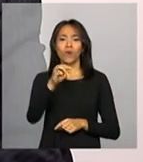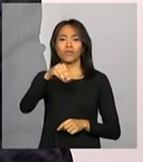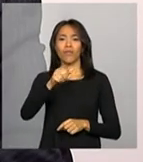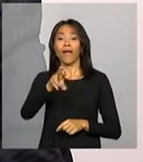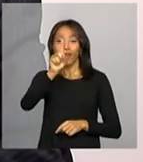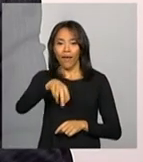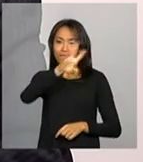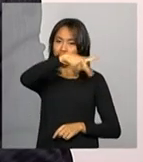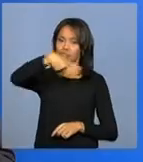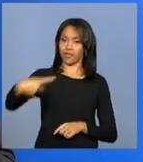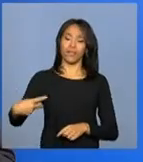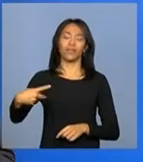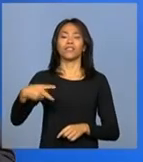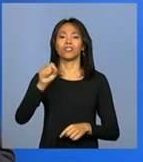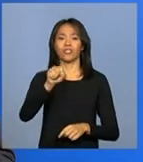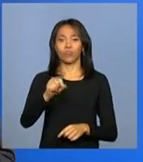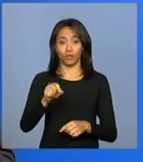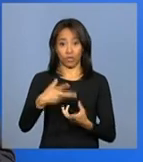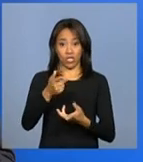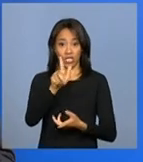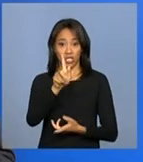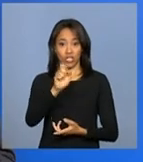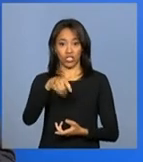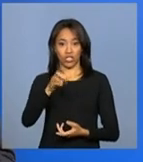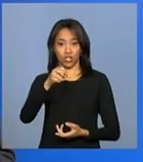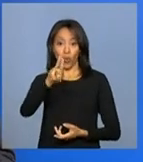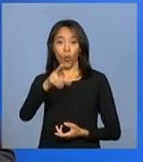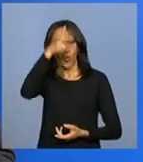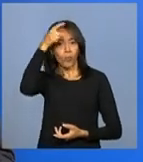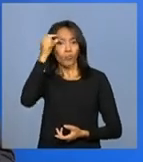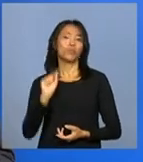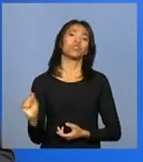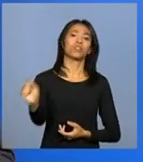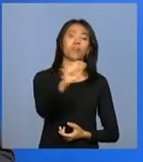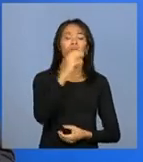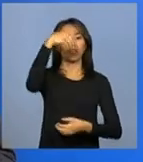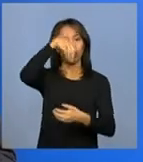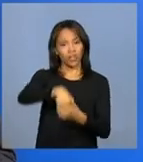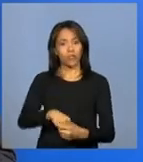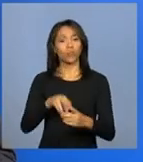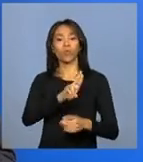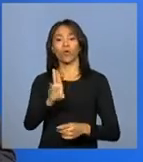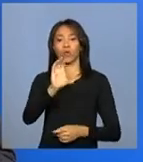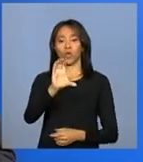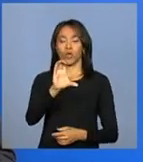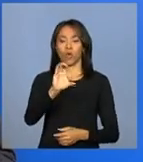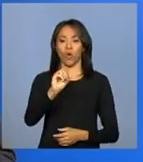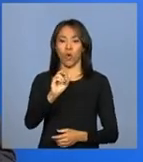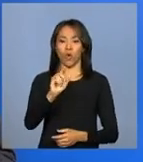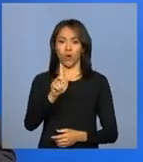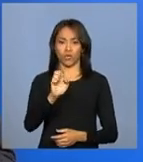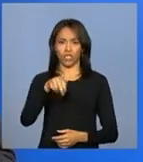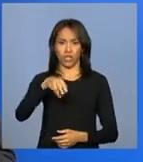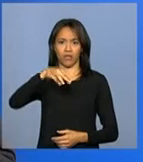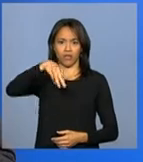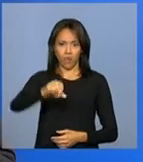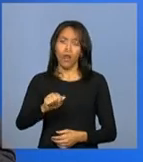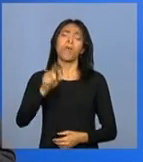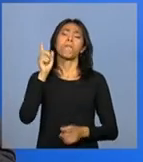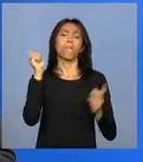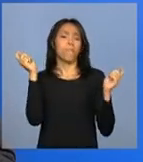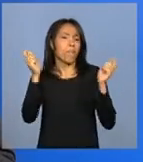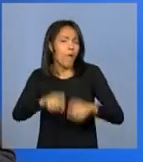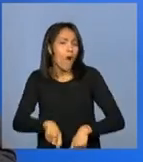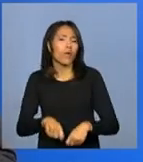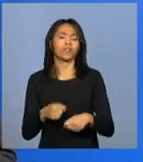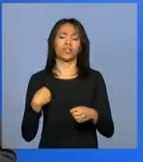do colegiado Nacional de gestores municipais de assistência social com Gemma e você que nos triste Já pode